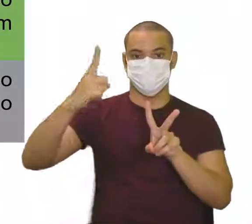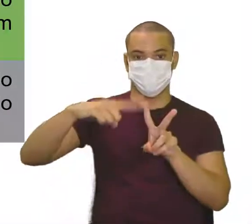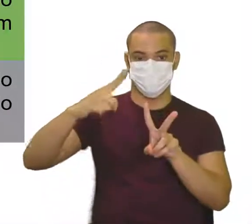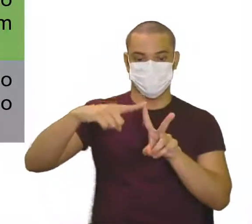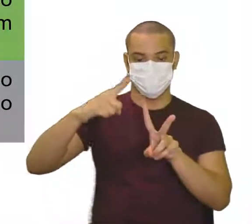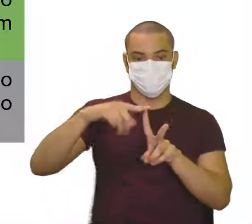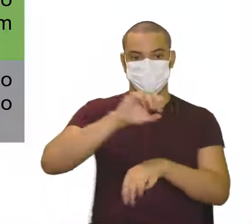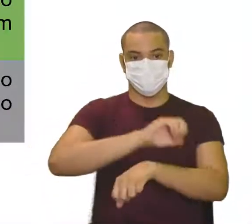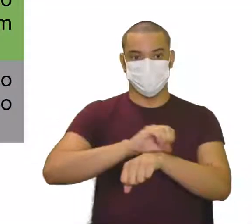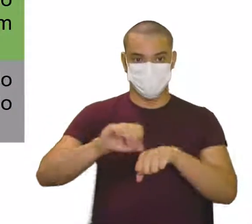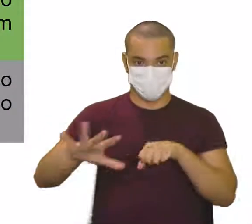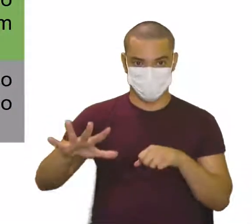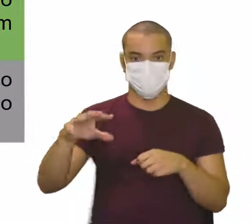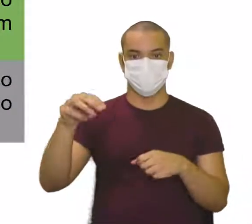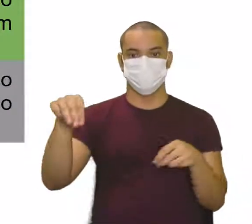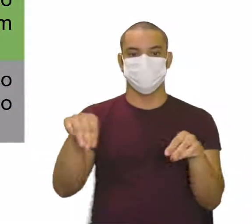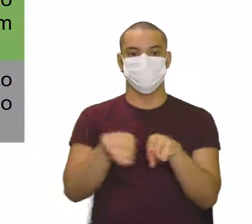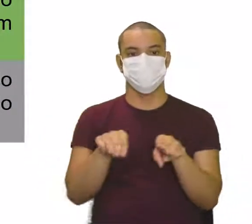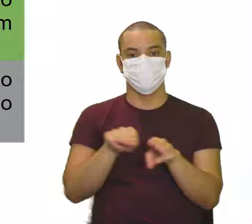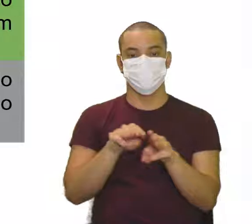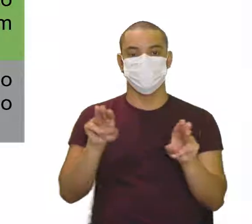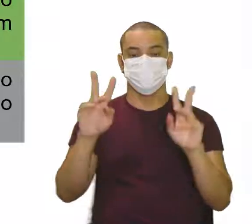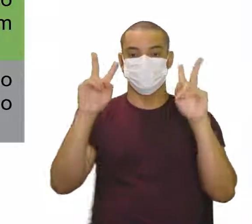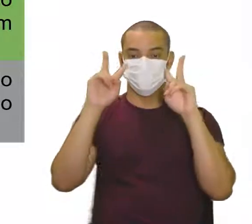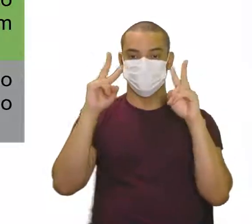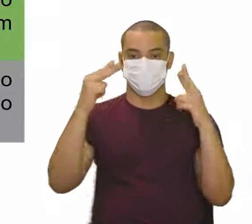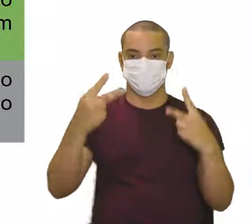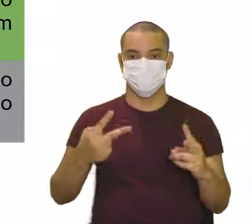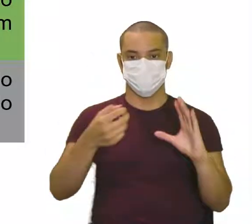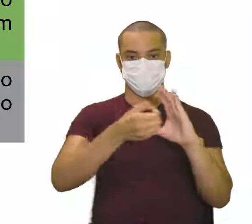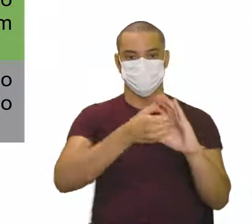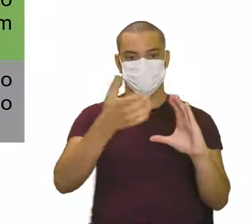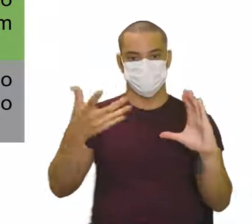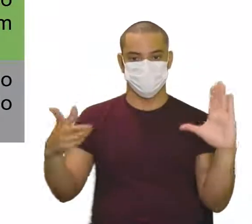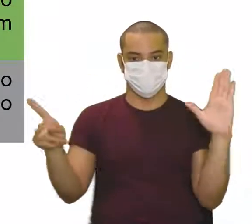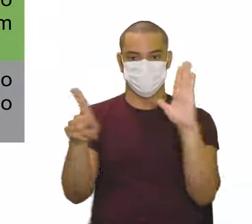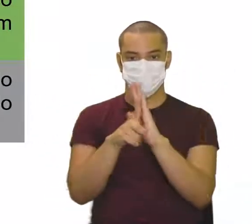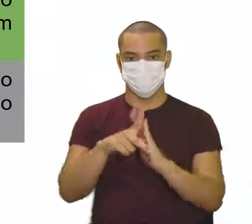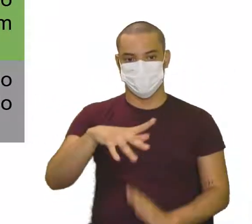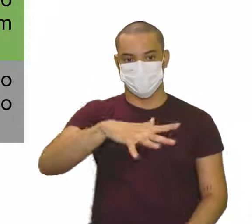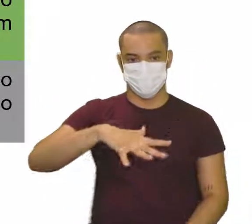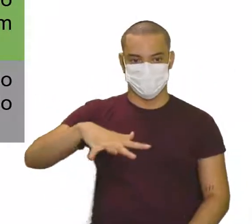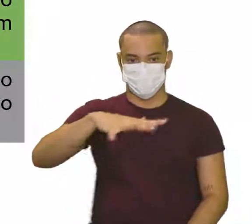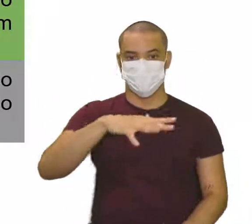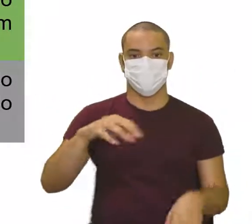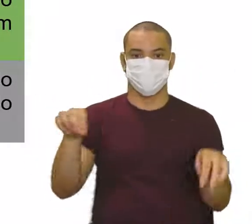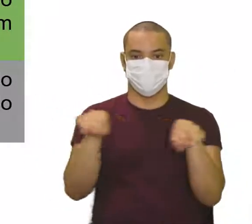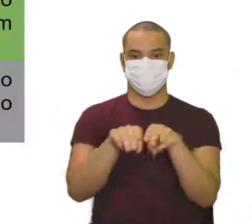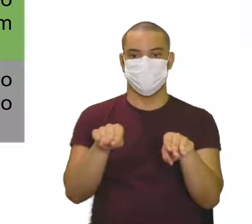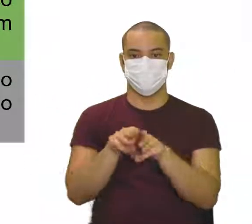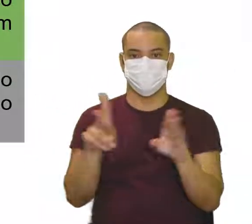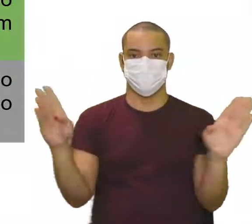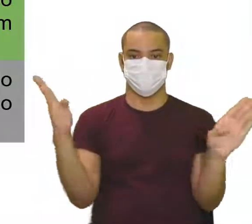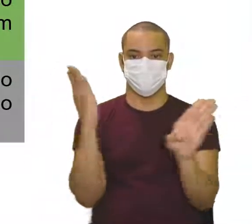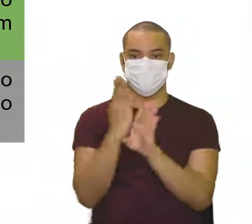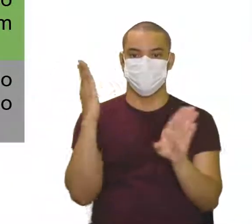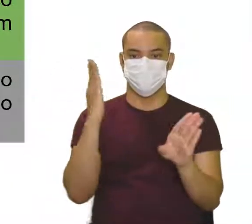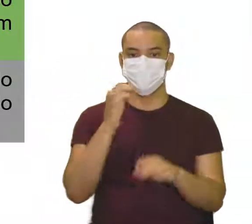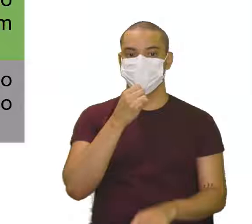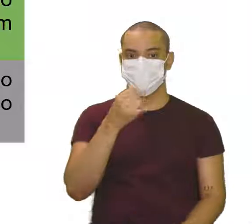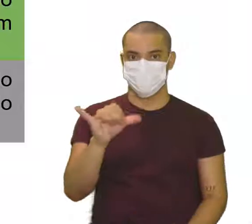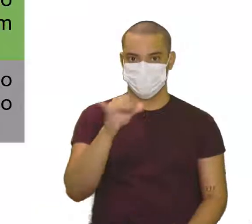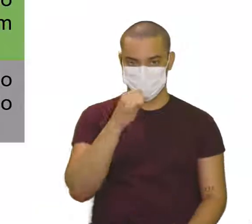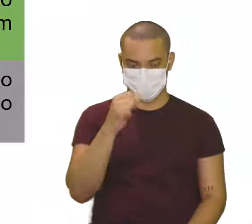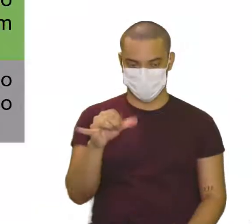indução magnética, reconhecer as características do campo magnético gerado por corrente elétrica em